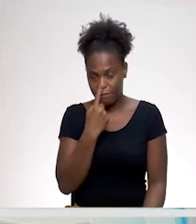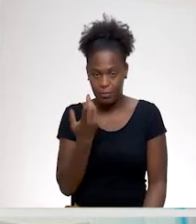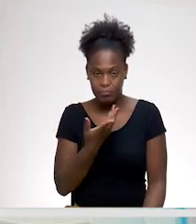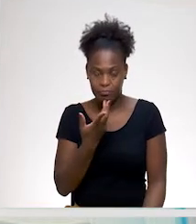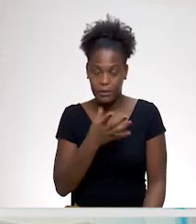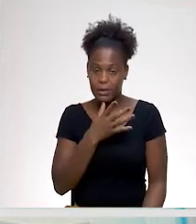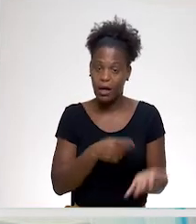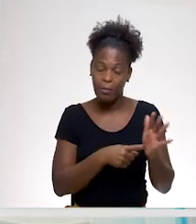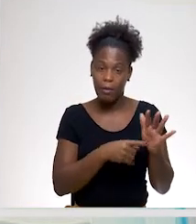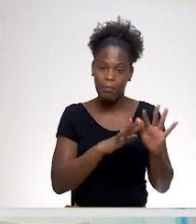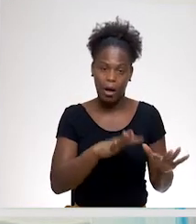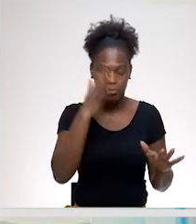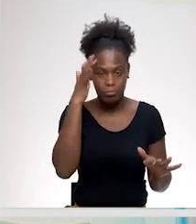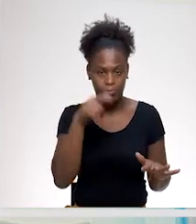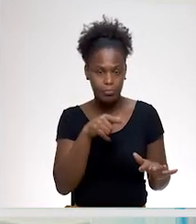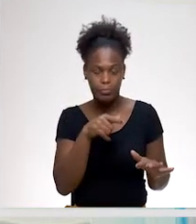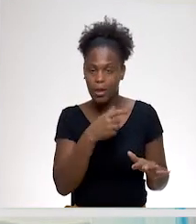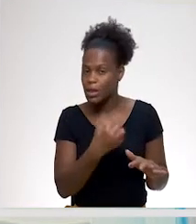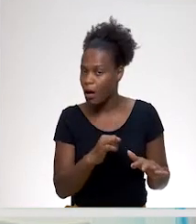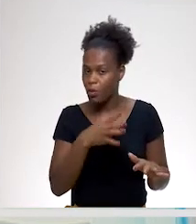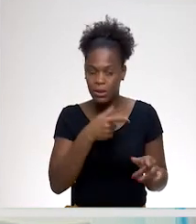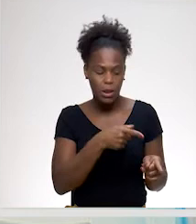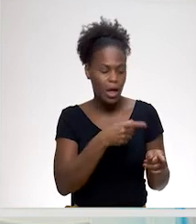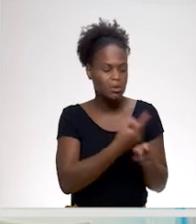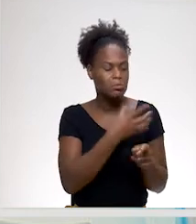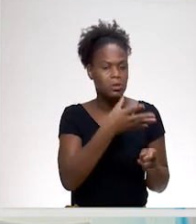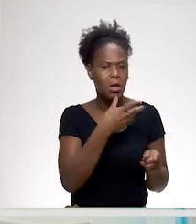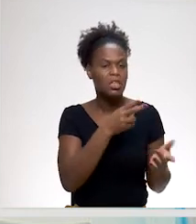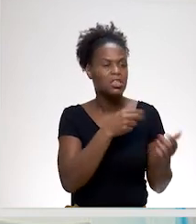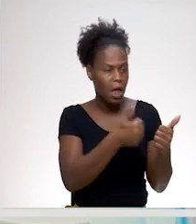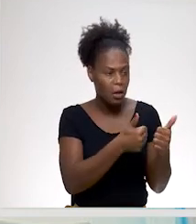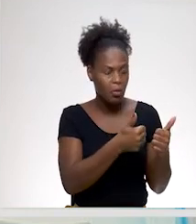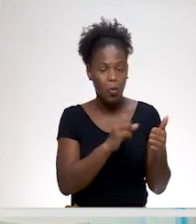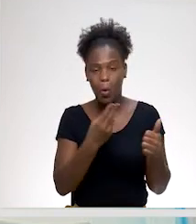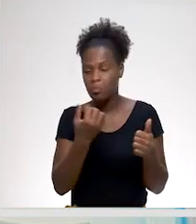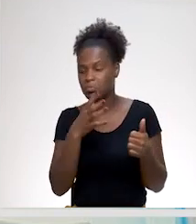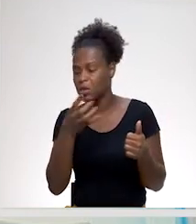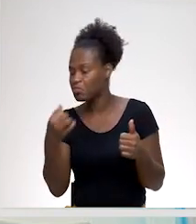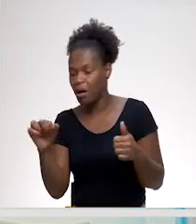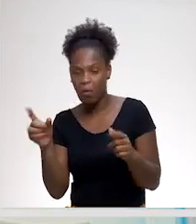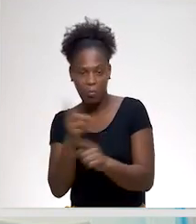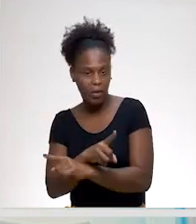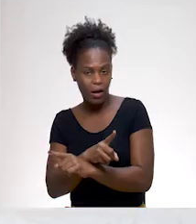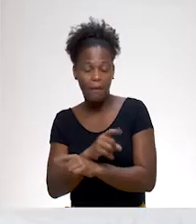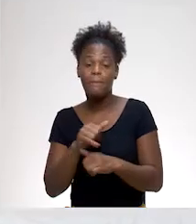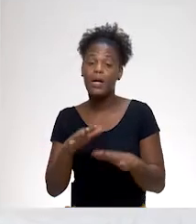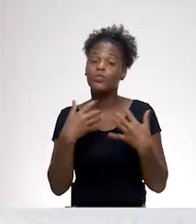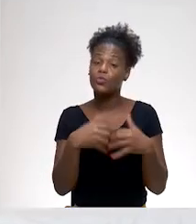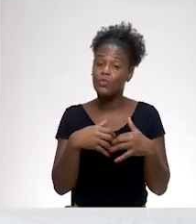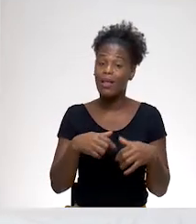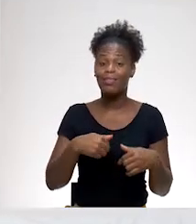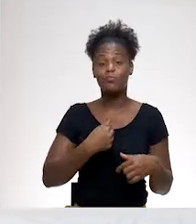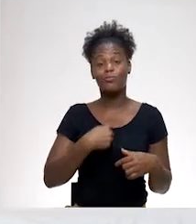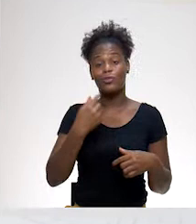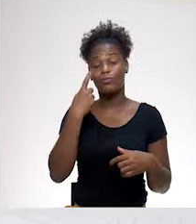prefere suspender o juízo, não afirmar isto é certo ou negar o contrário, mas duvida